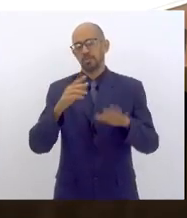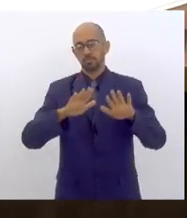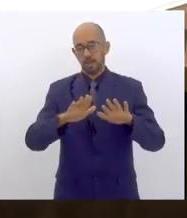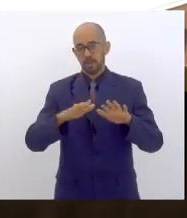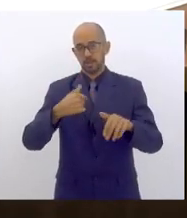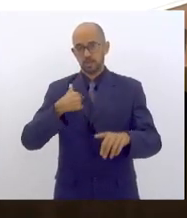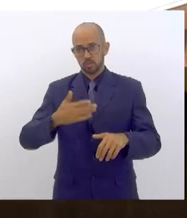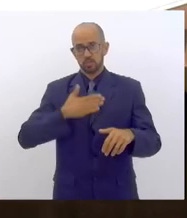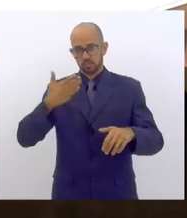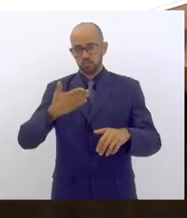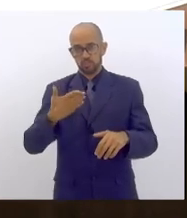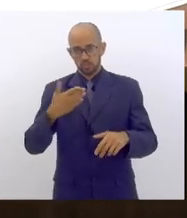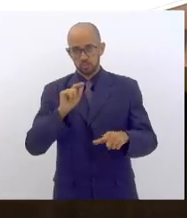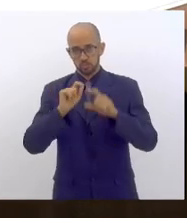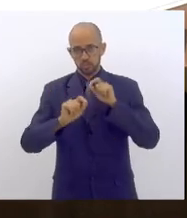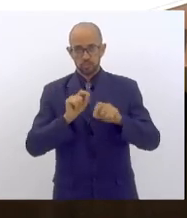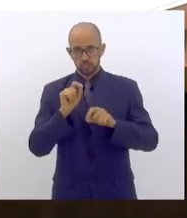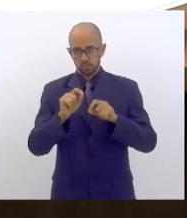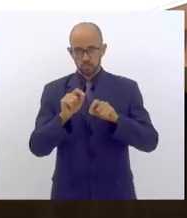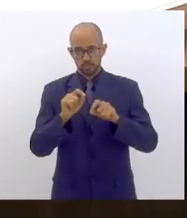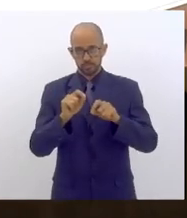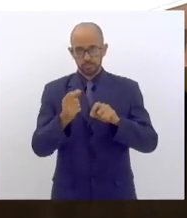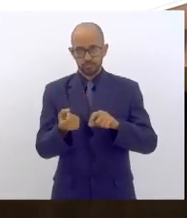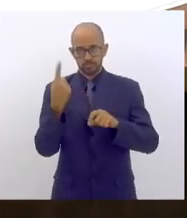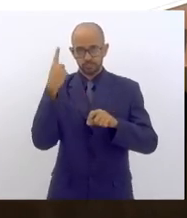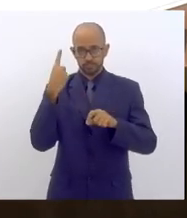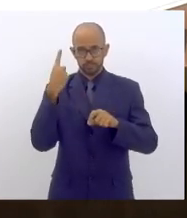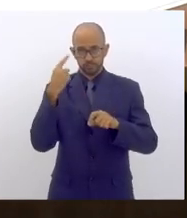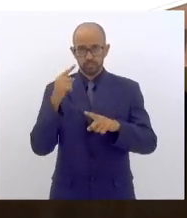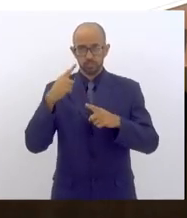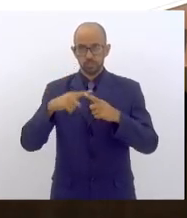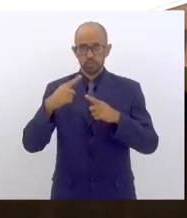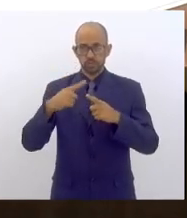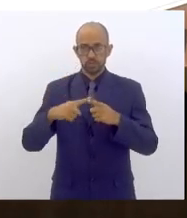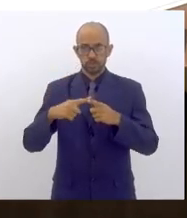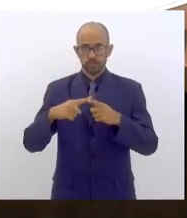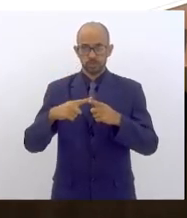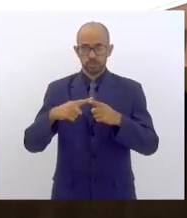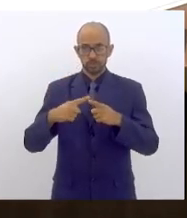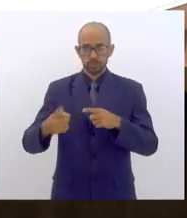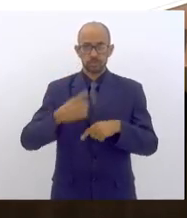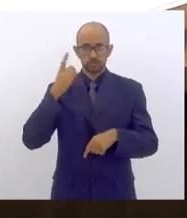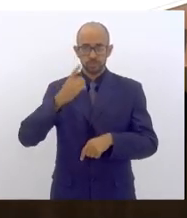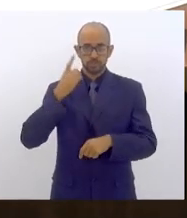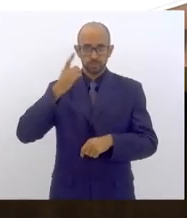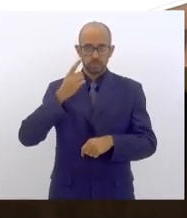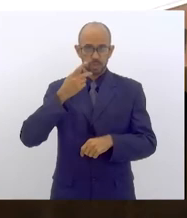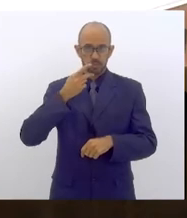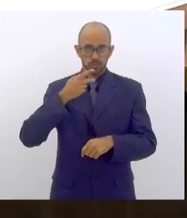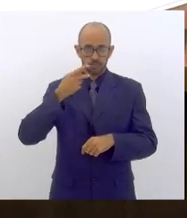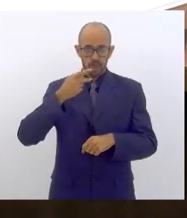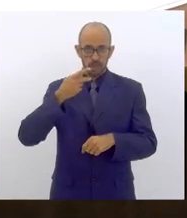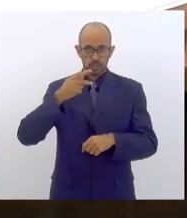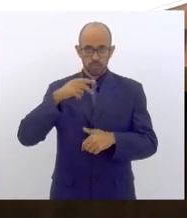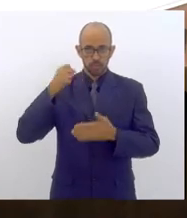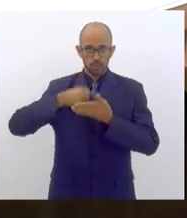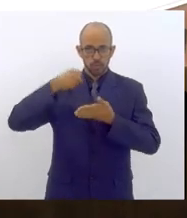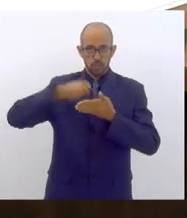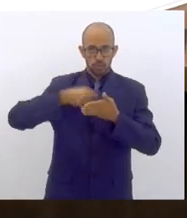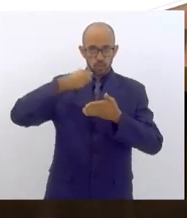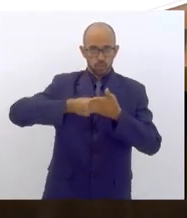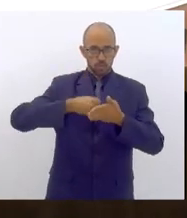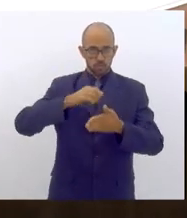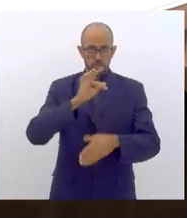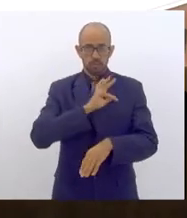causa mais perplexidade e estranheza é que deputados que dizem fazer a pauta da